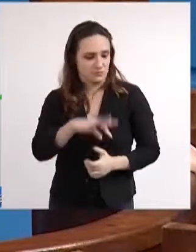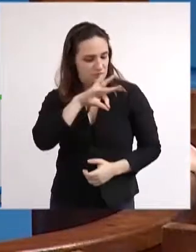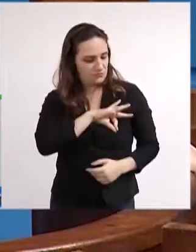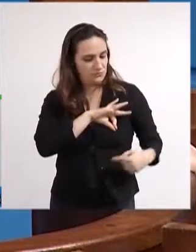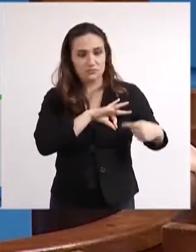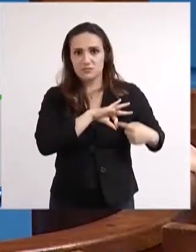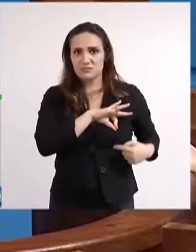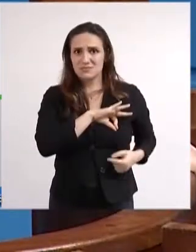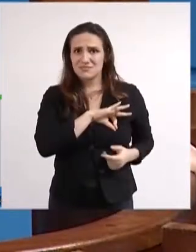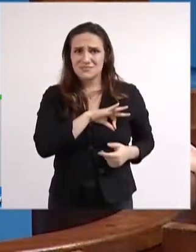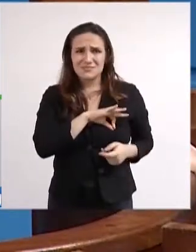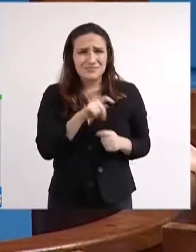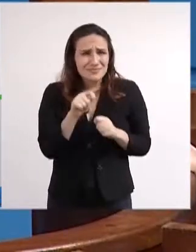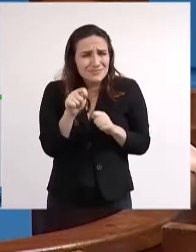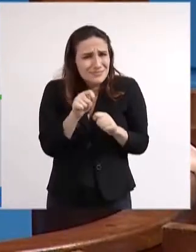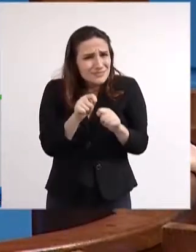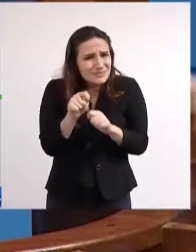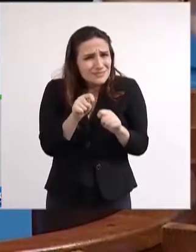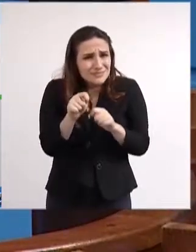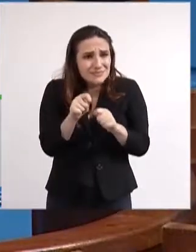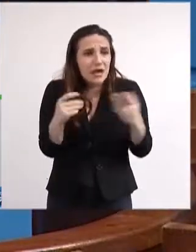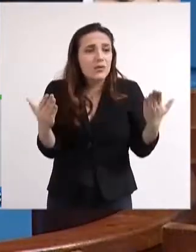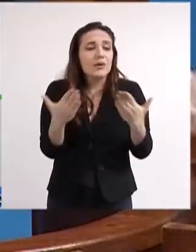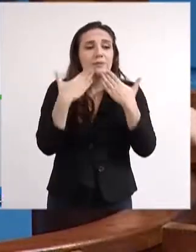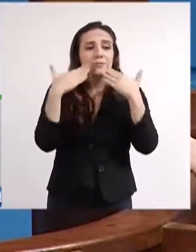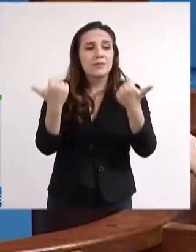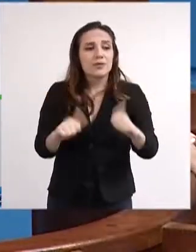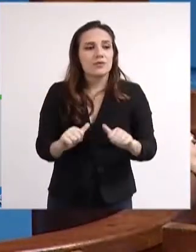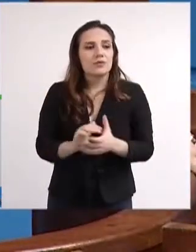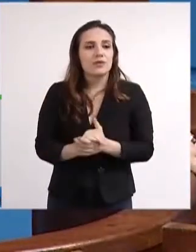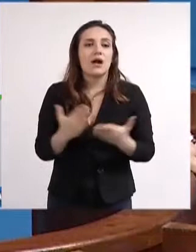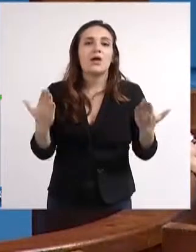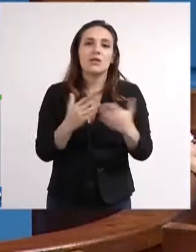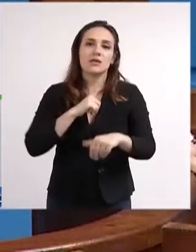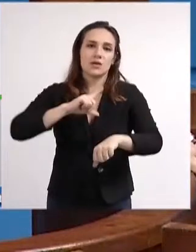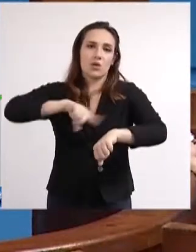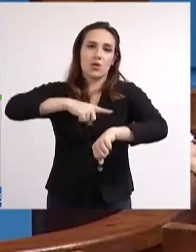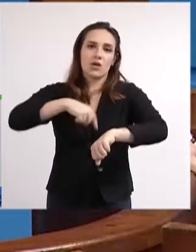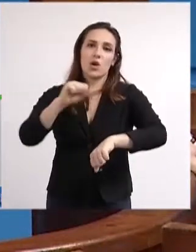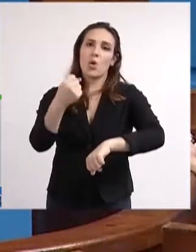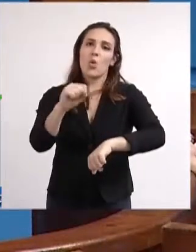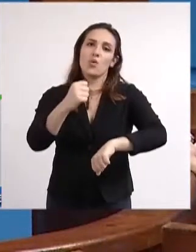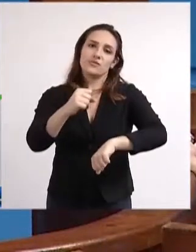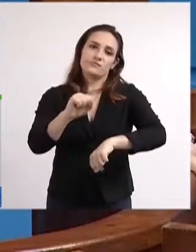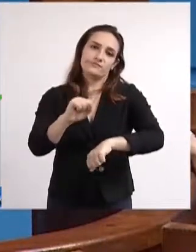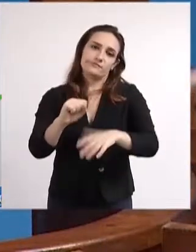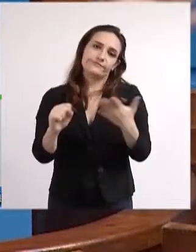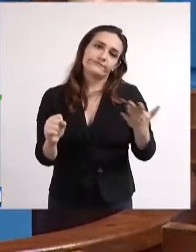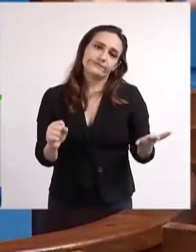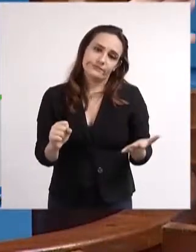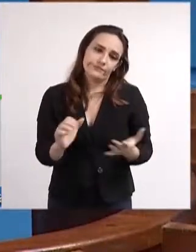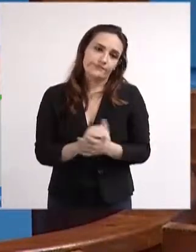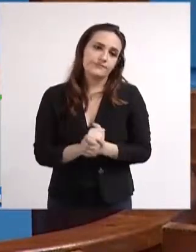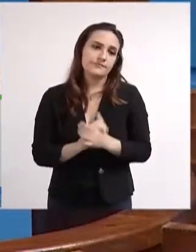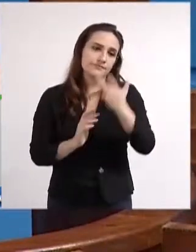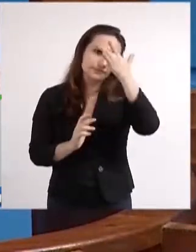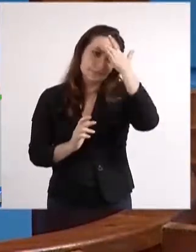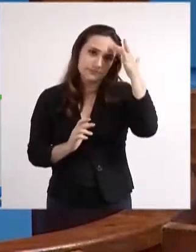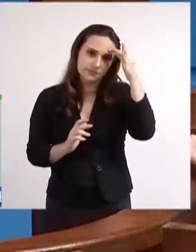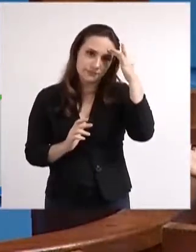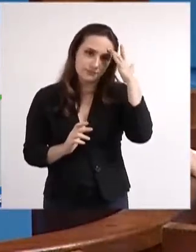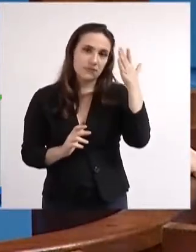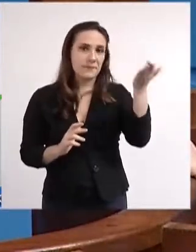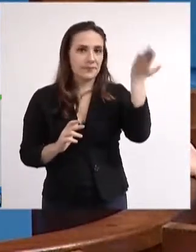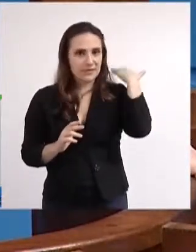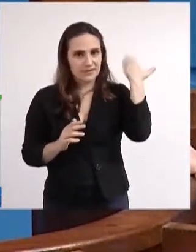salários arrochados, e outro problema agora vem às 8 horas. Os servidores que estão hoje trabalhando 6